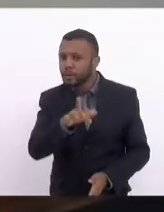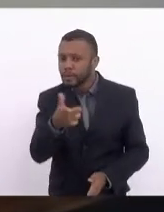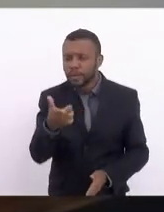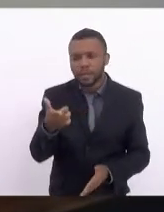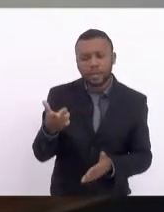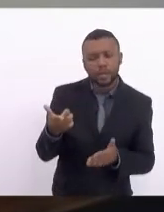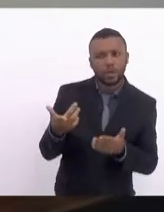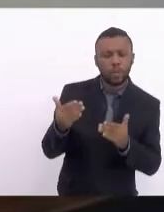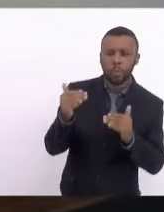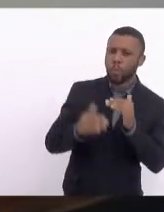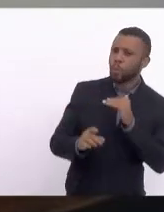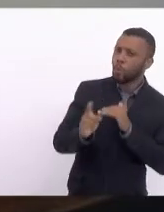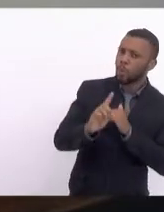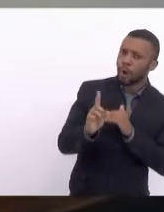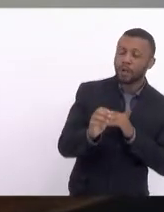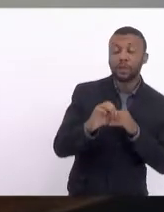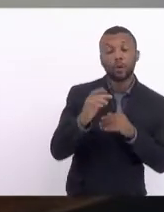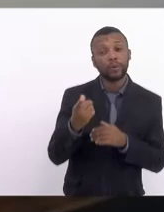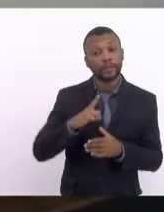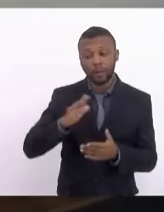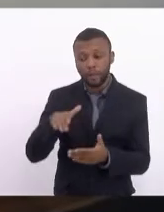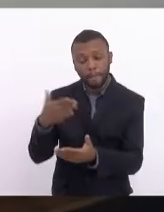Público do Estado do Rio de Janeiro